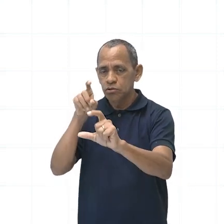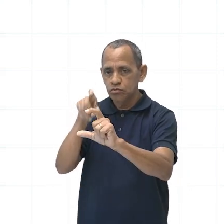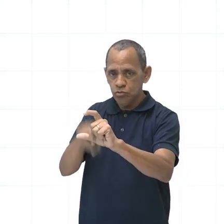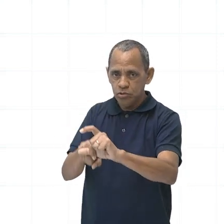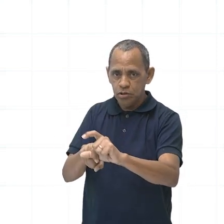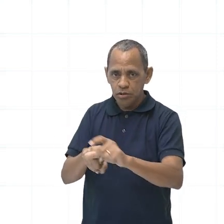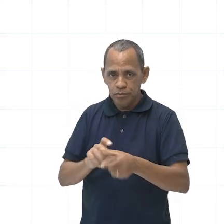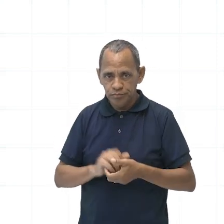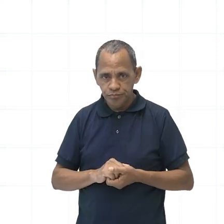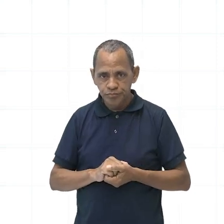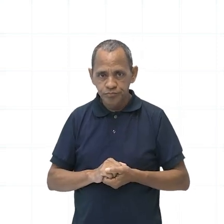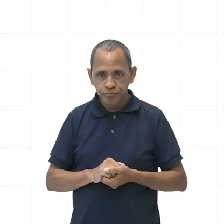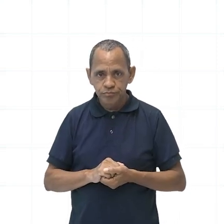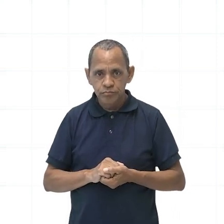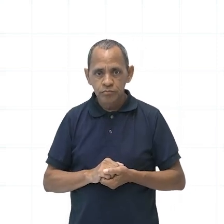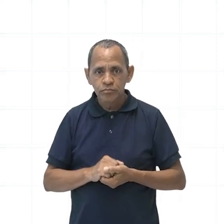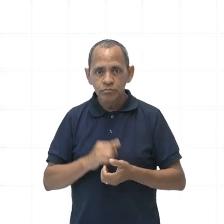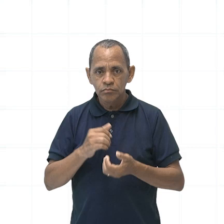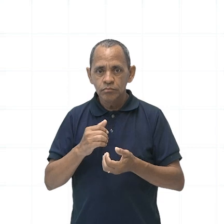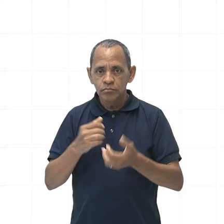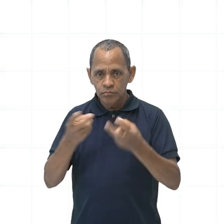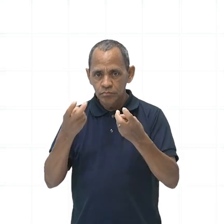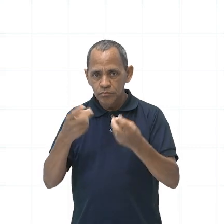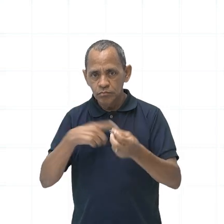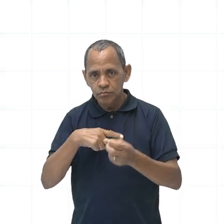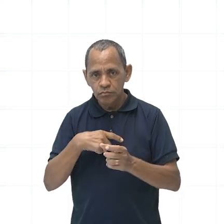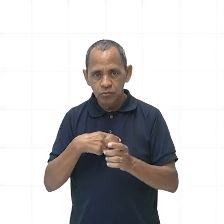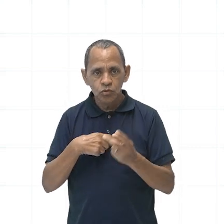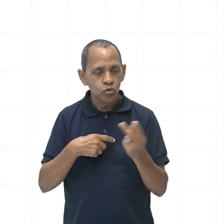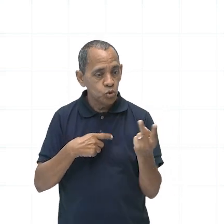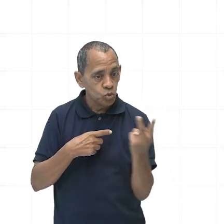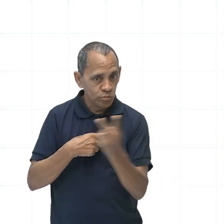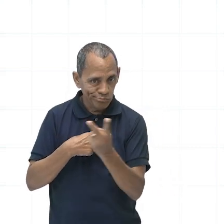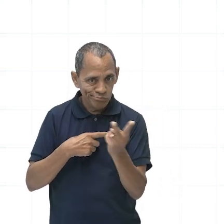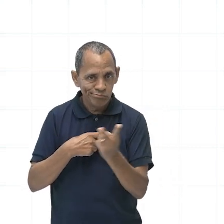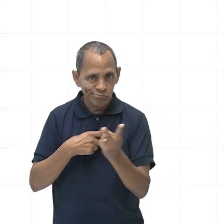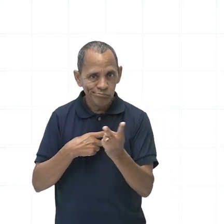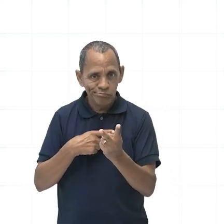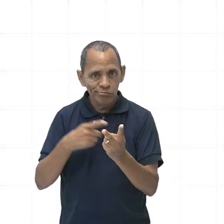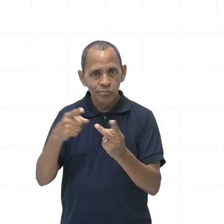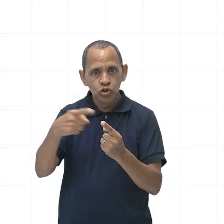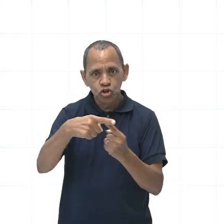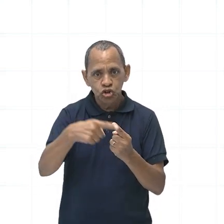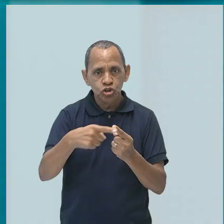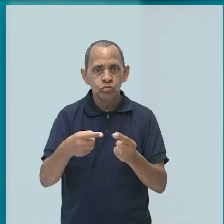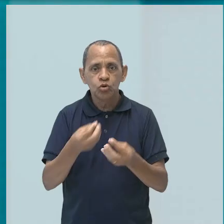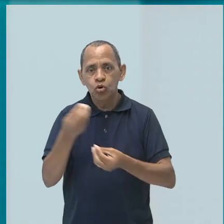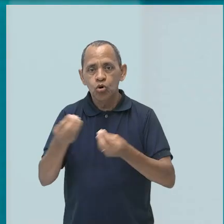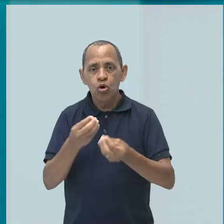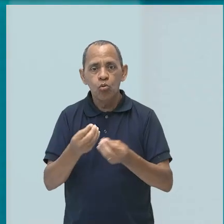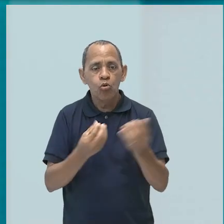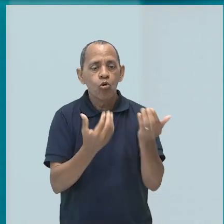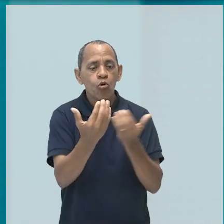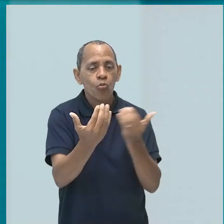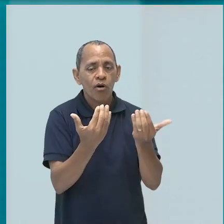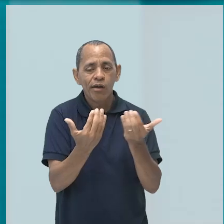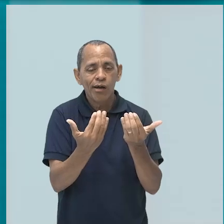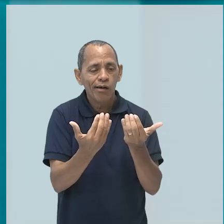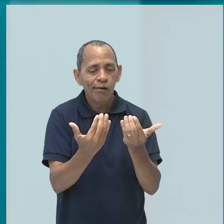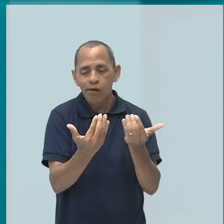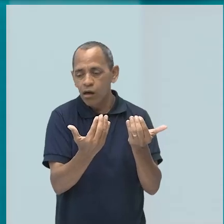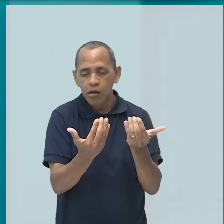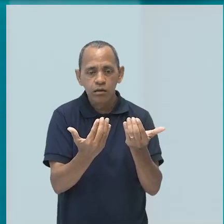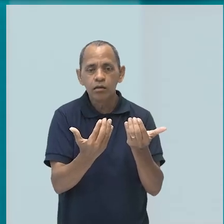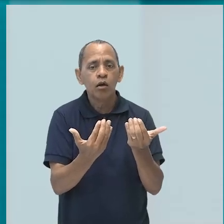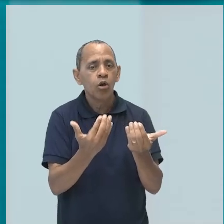oração subordinada, ok? Então, ora, se eu vou comparar, eu tenho que ter pelo menos 2 elementos, correto? Eu tenho que